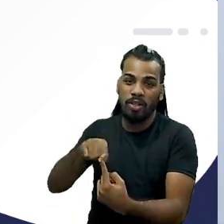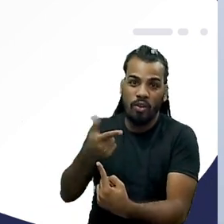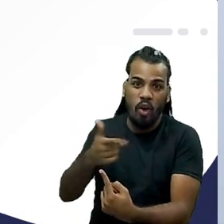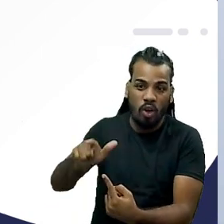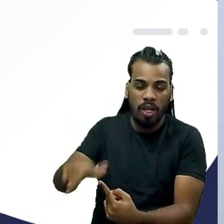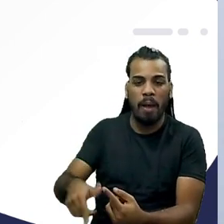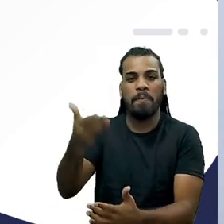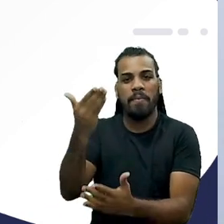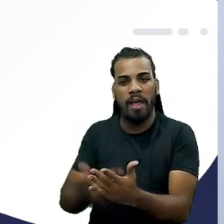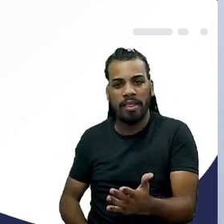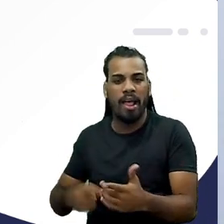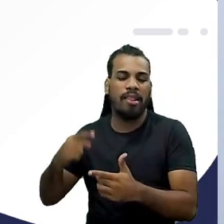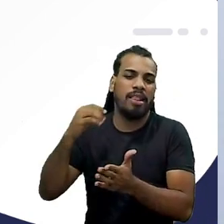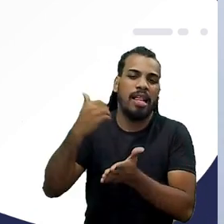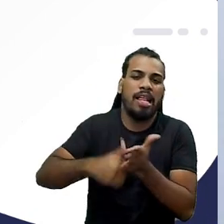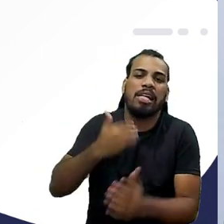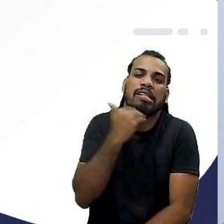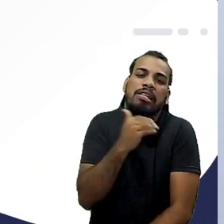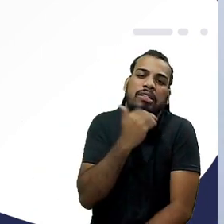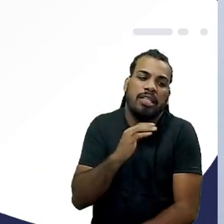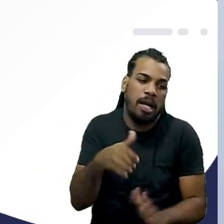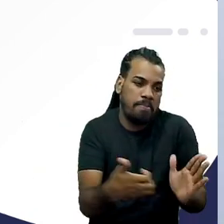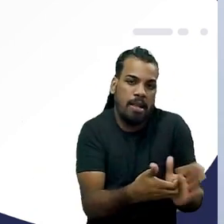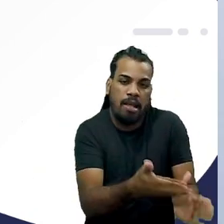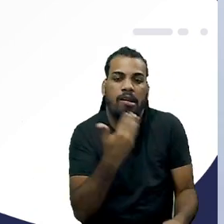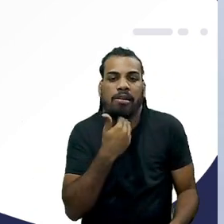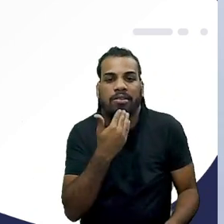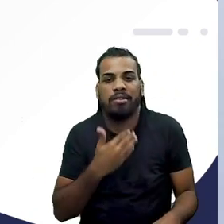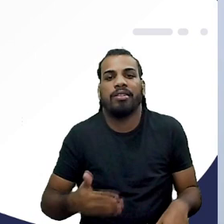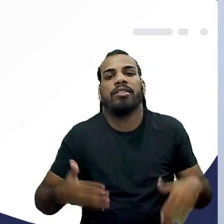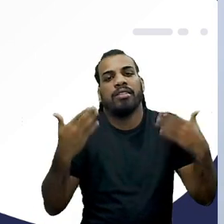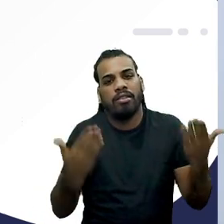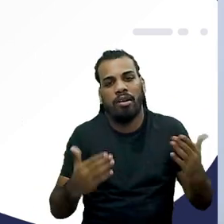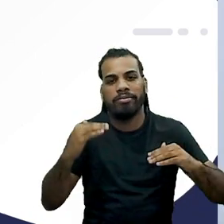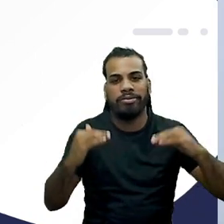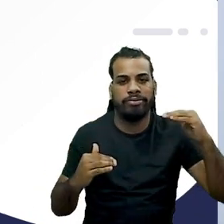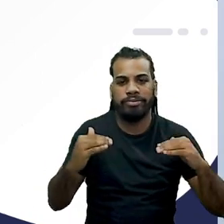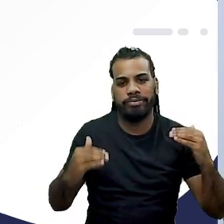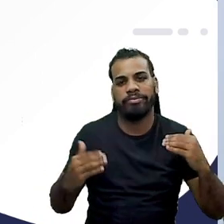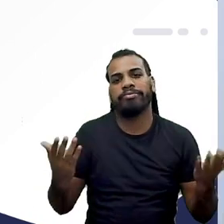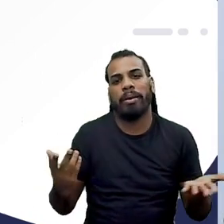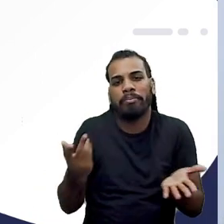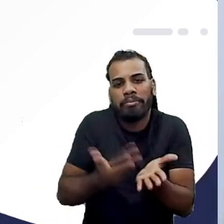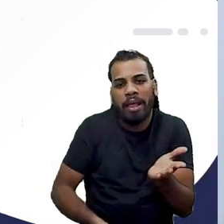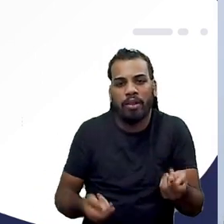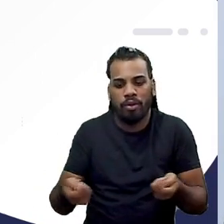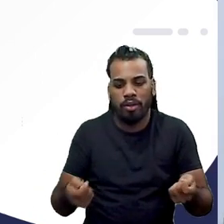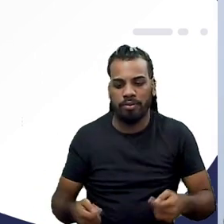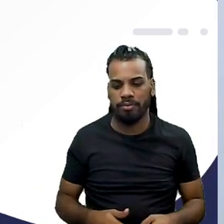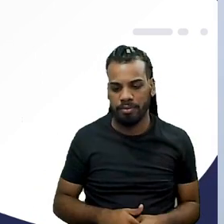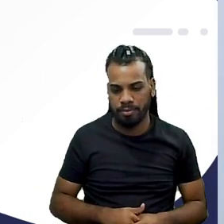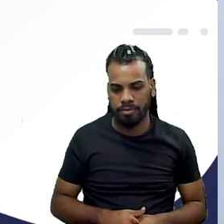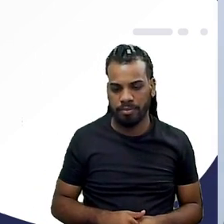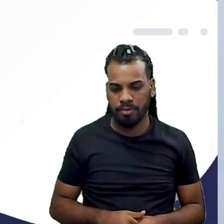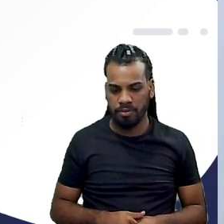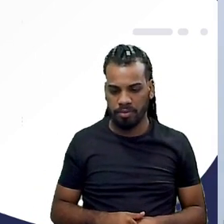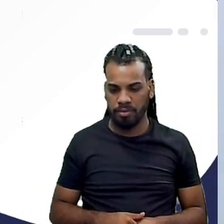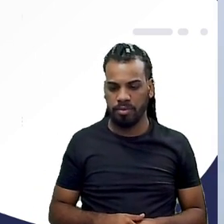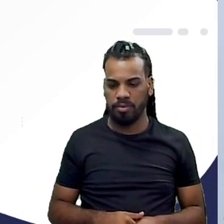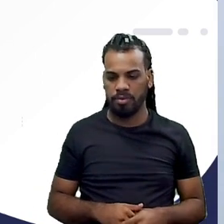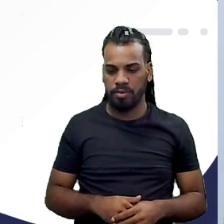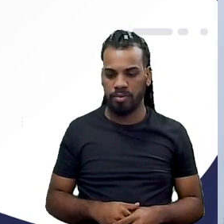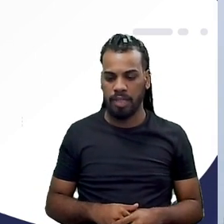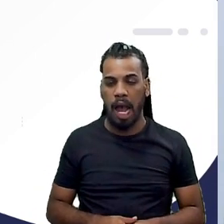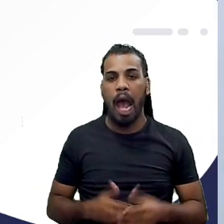empreendimento, gerando dificuldades para a empresa. Então são situações de desequilíbrio. Bom, vamos ver como